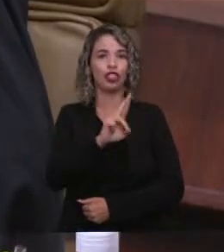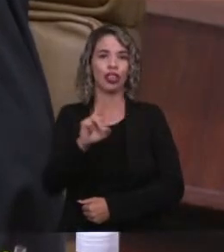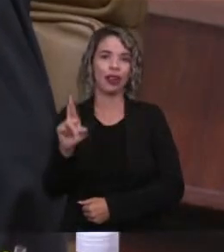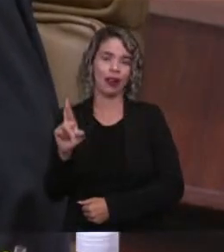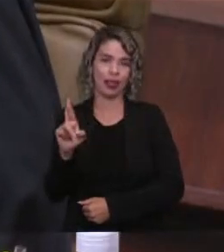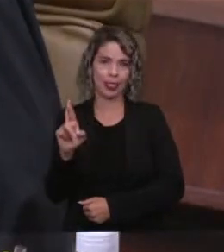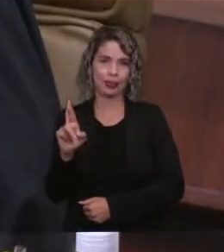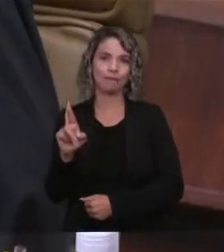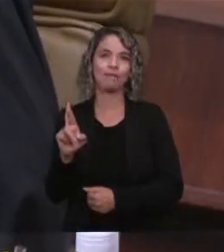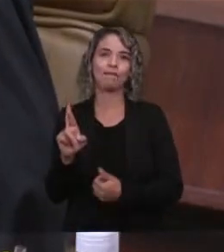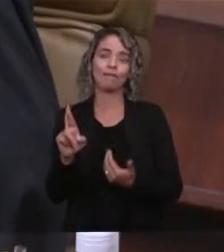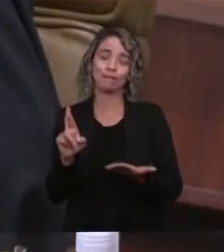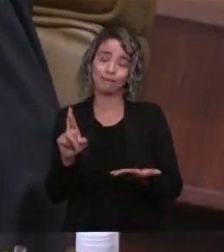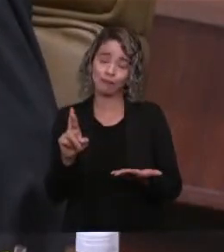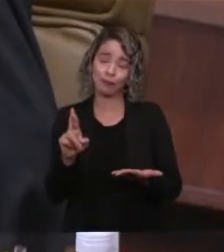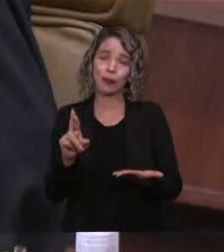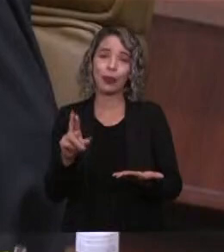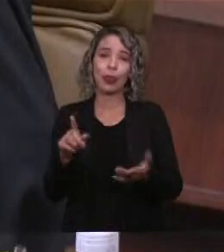reais,